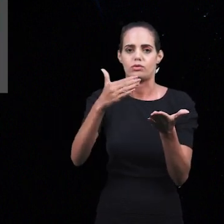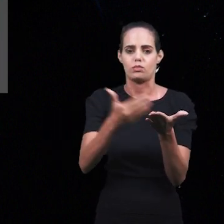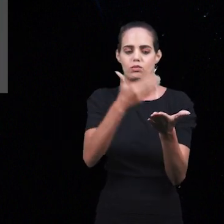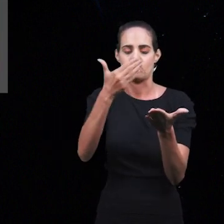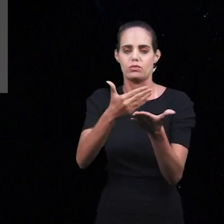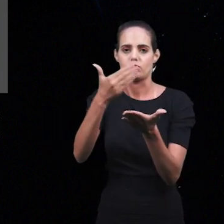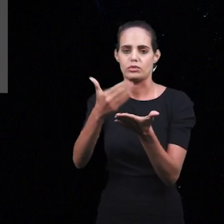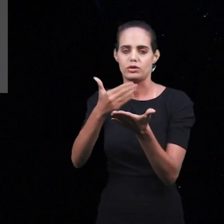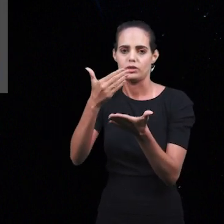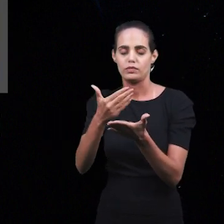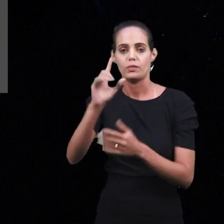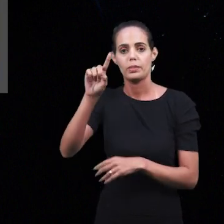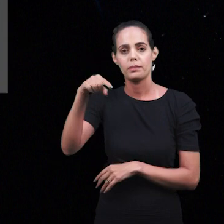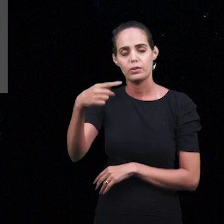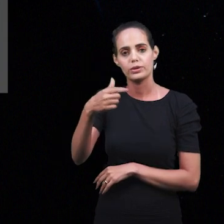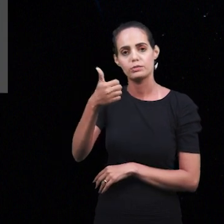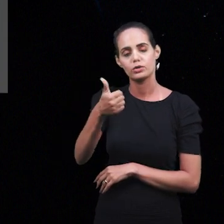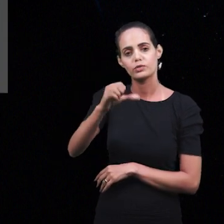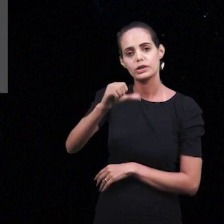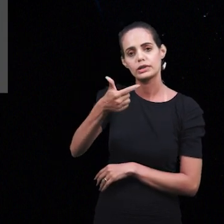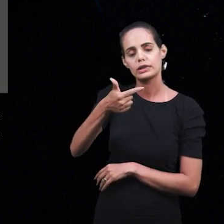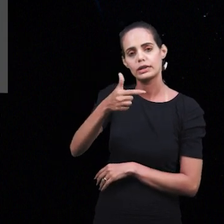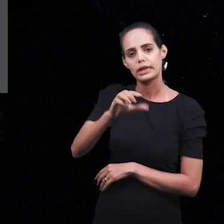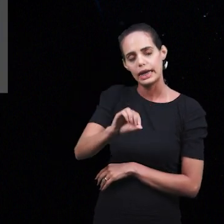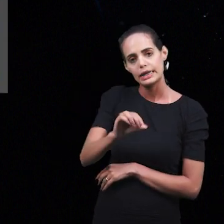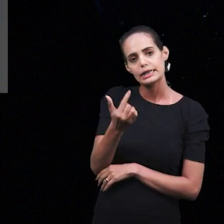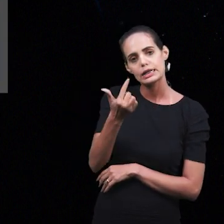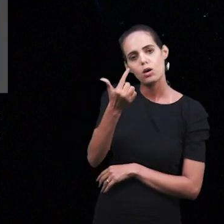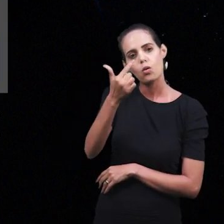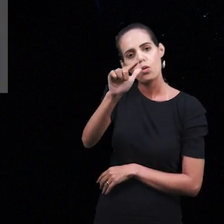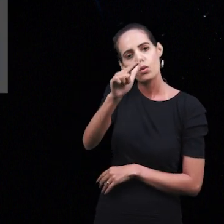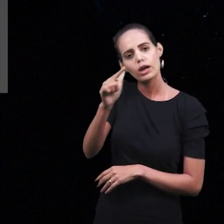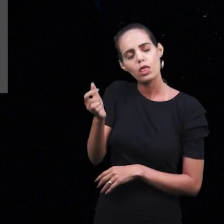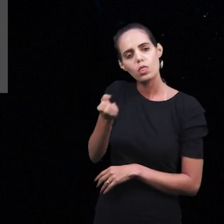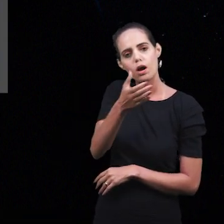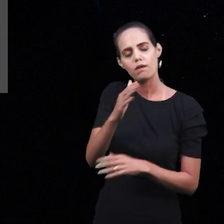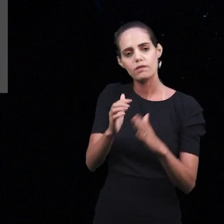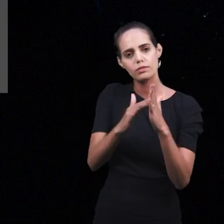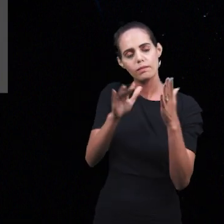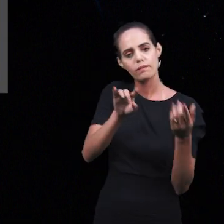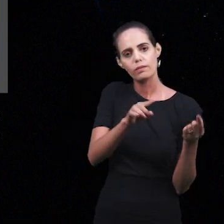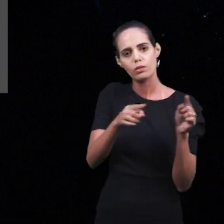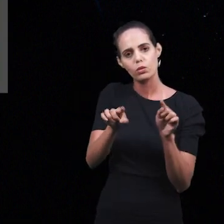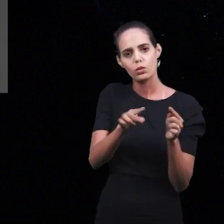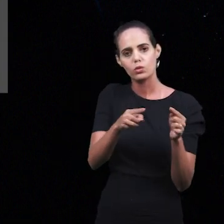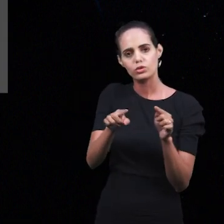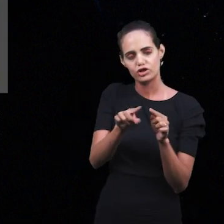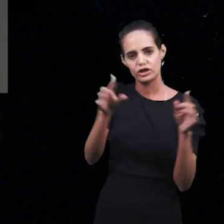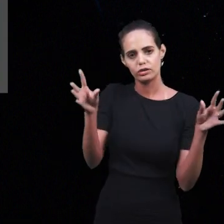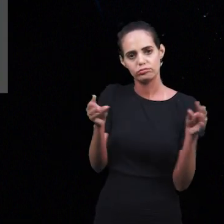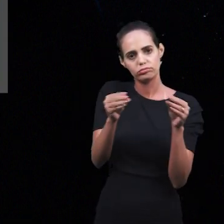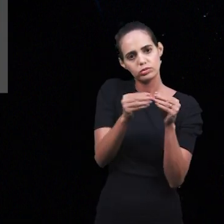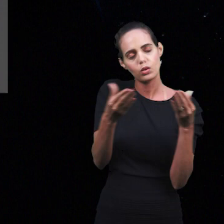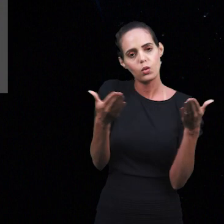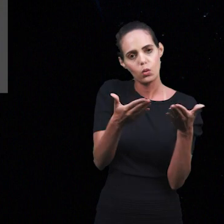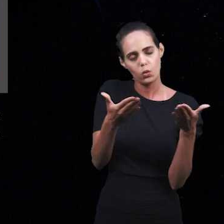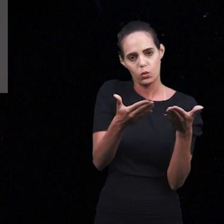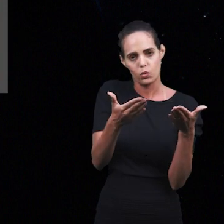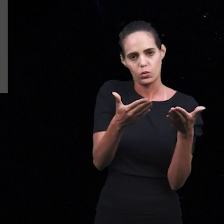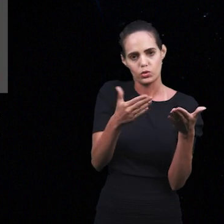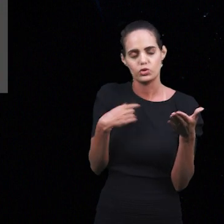nova letra se juntou à composição melódica de Francis, dando origem à versão ao hino que conhecemos